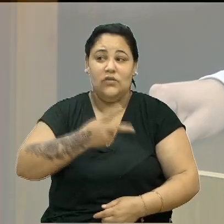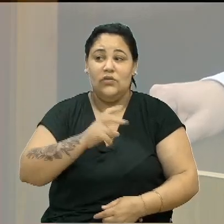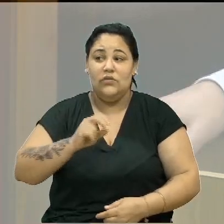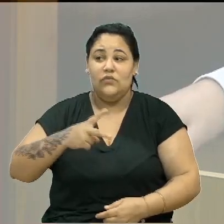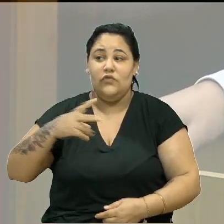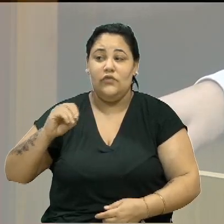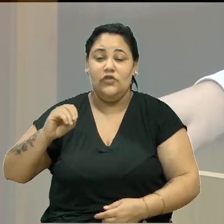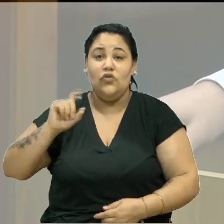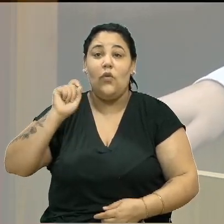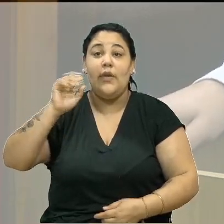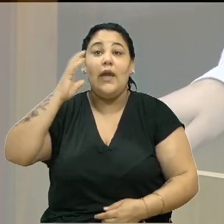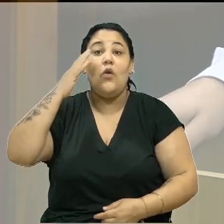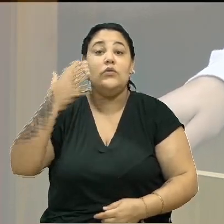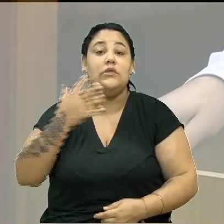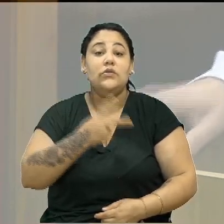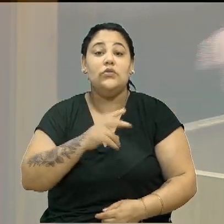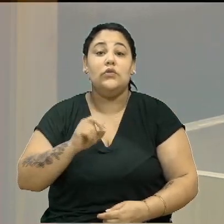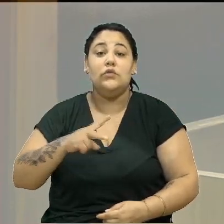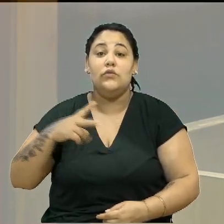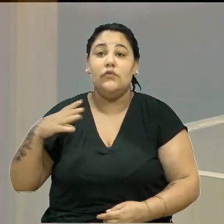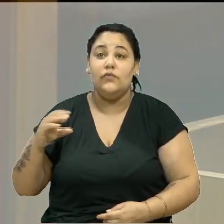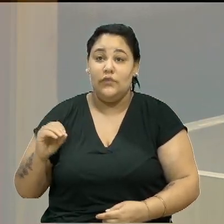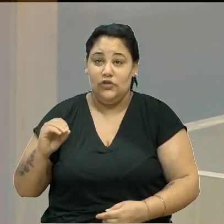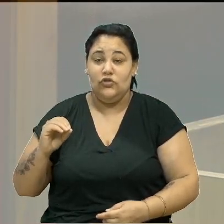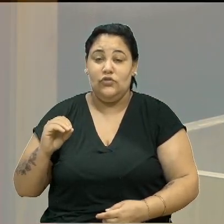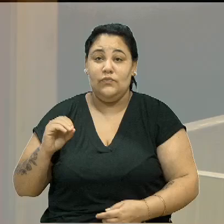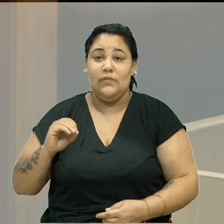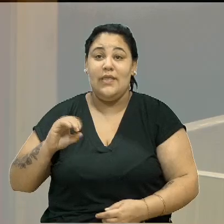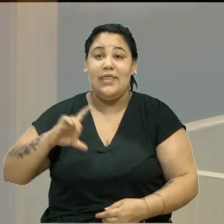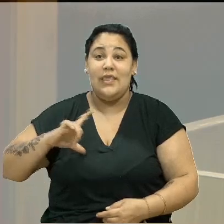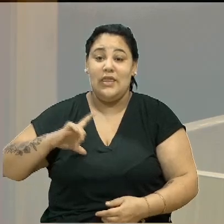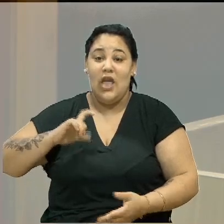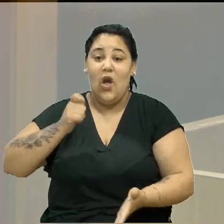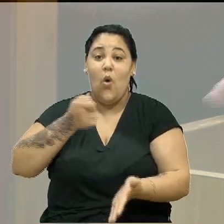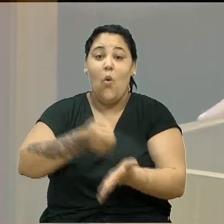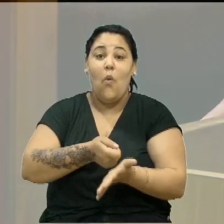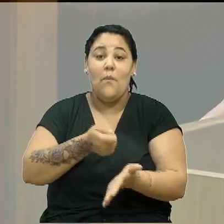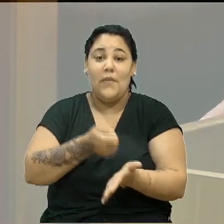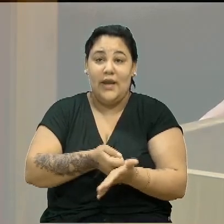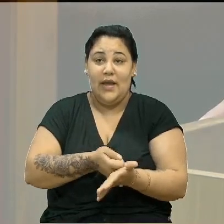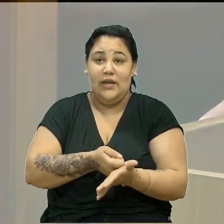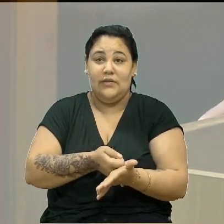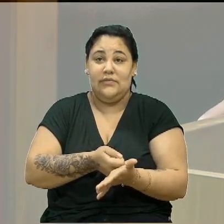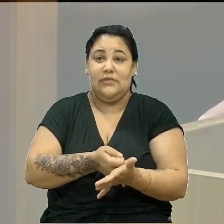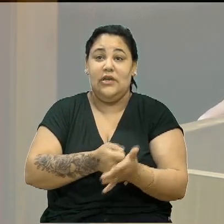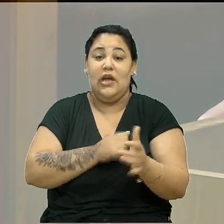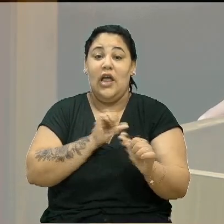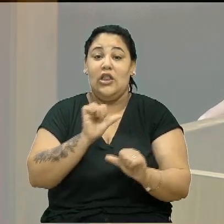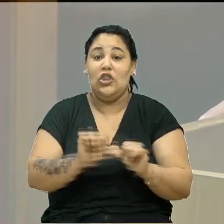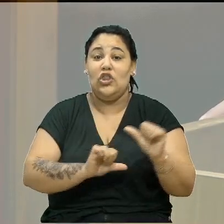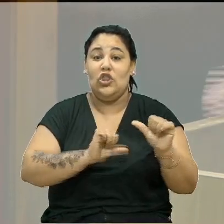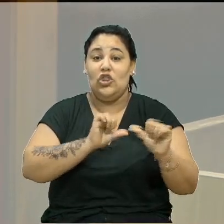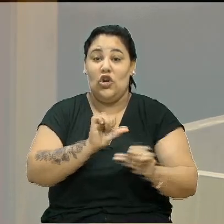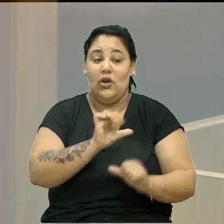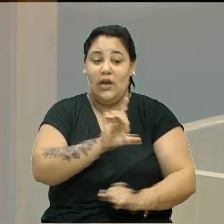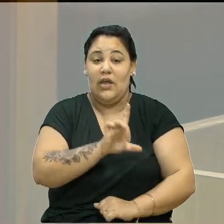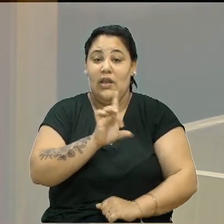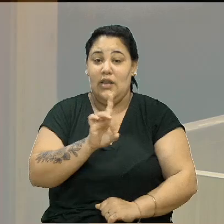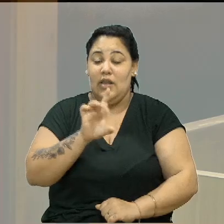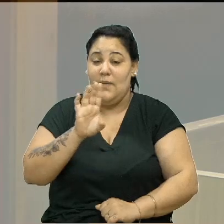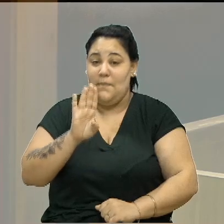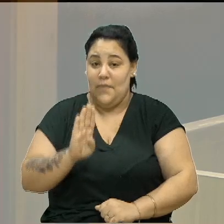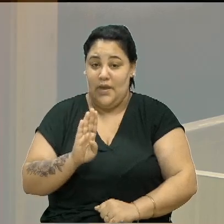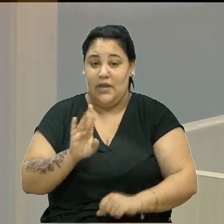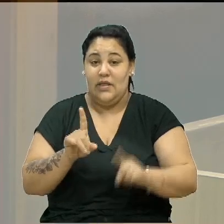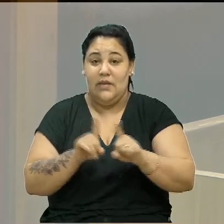aconteceu em 2020? Com a obrigatoriedade, com as alterações da LDB,